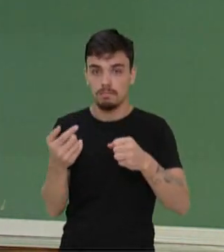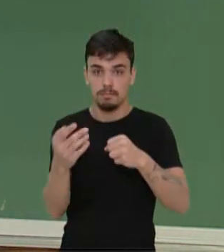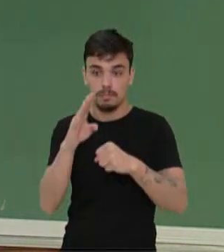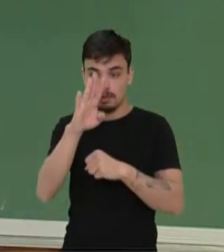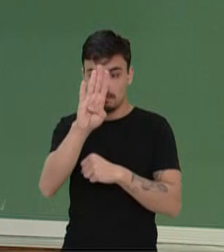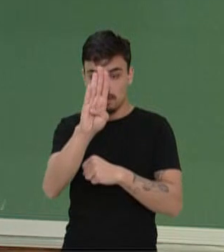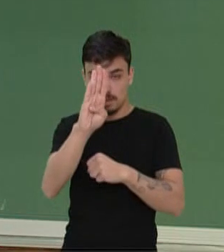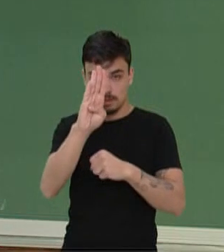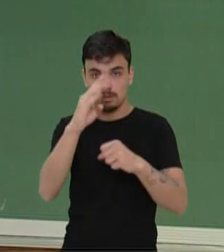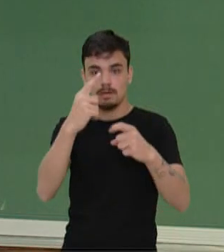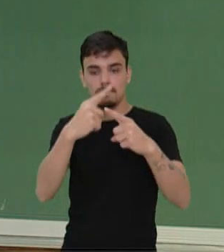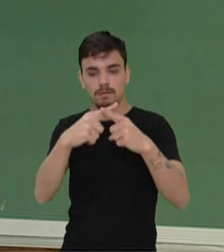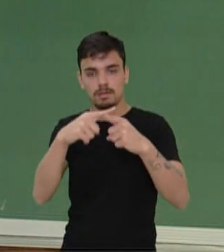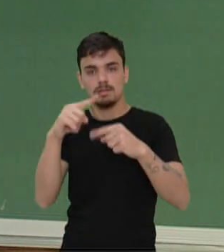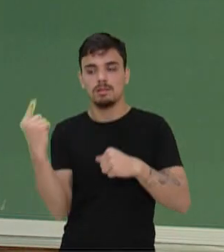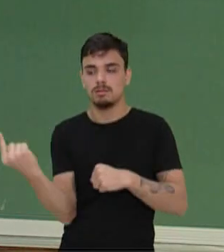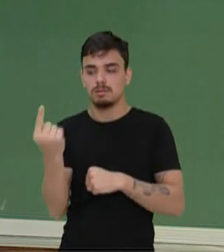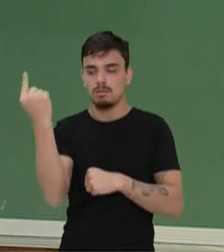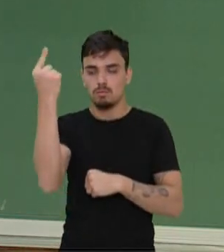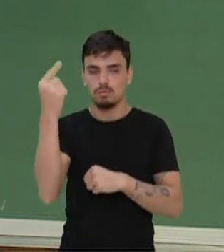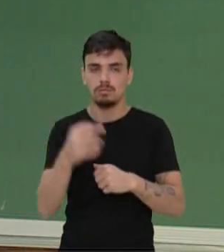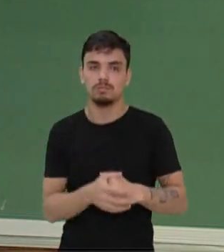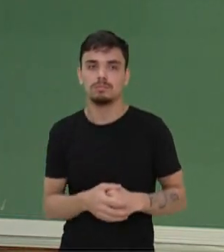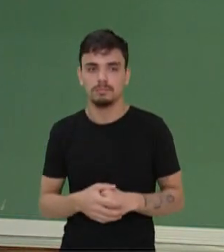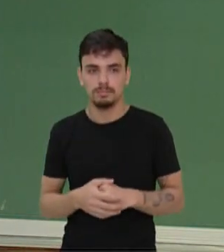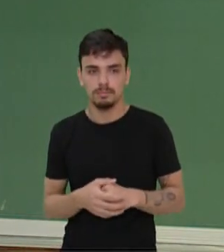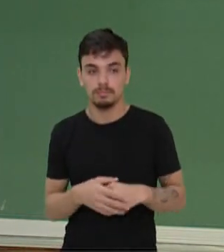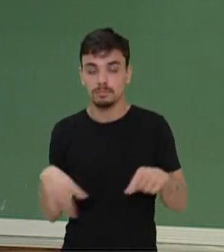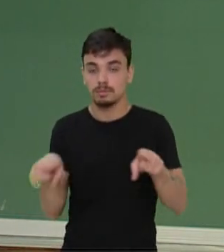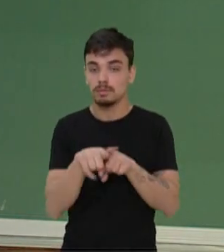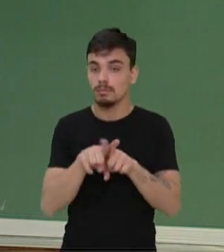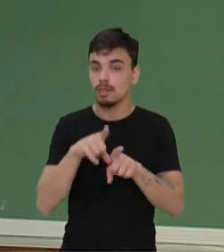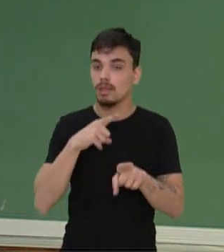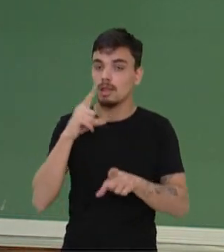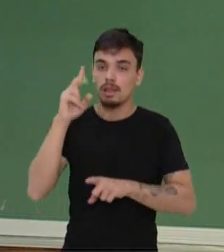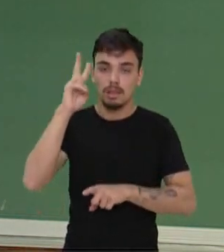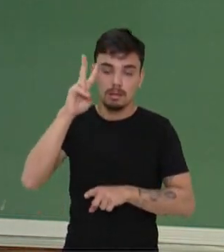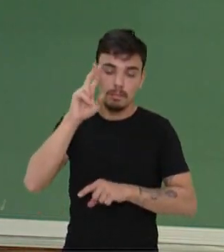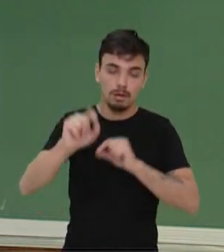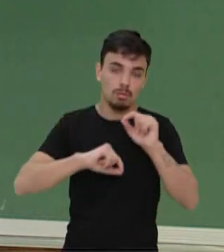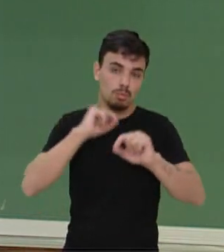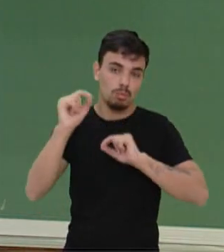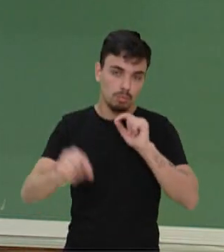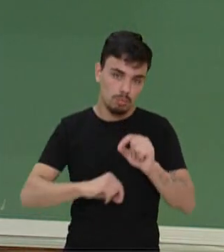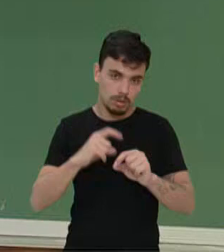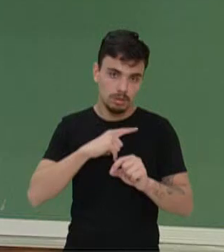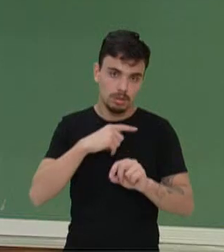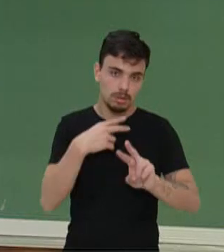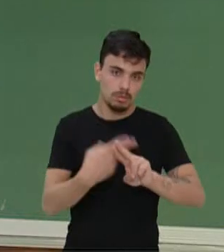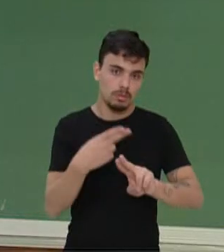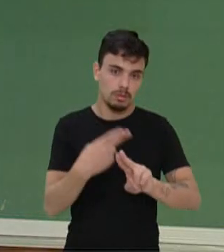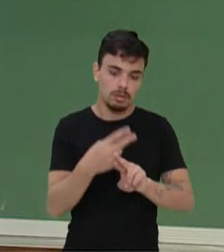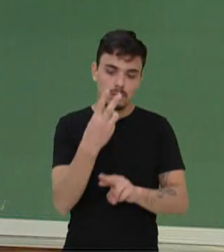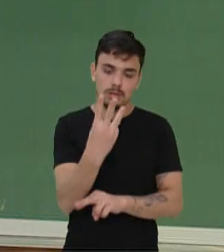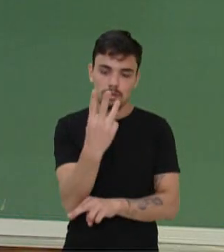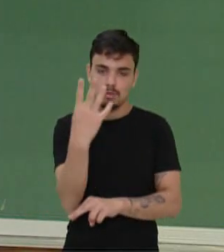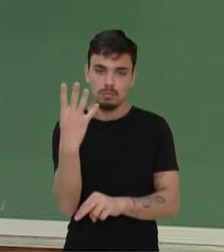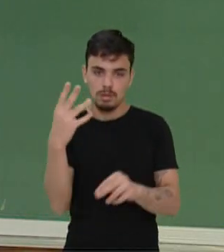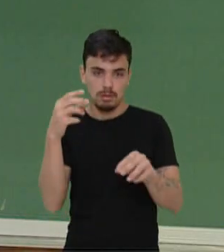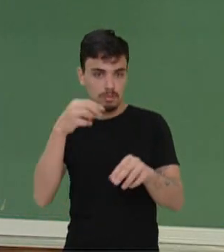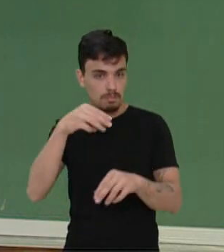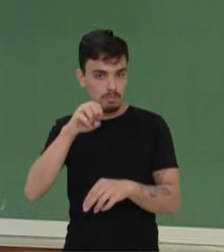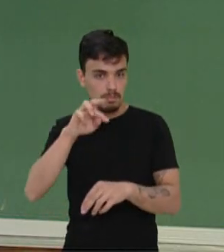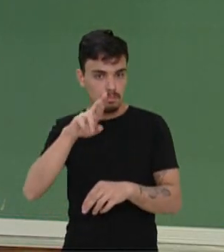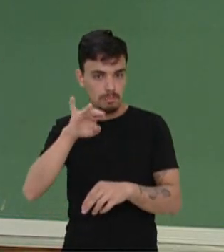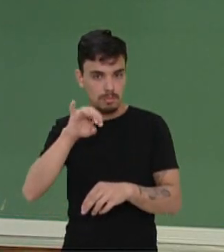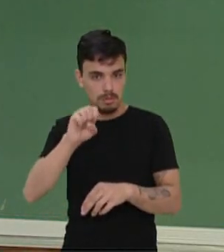altura. Tá certo? Base vezes a altura. E nós temos que lembrar que serão utilizados aqui 34 metros